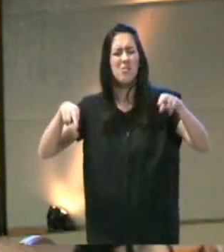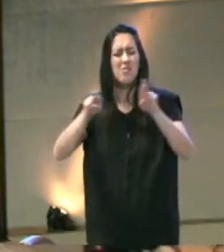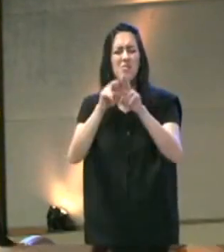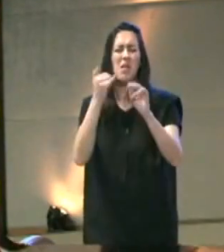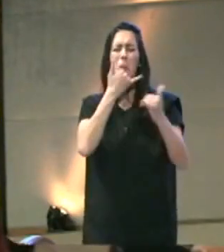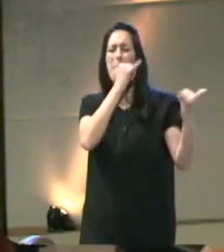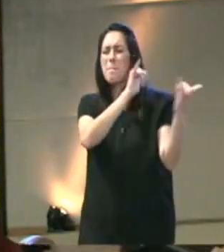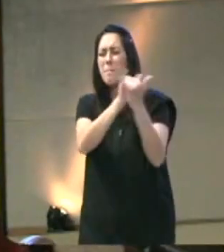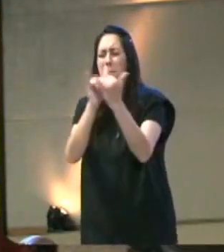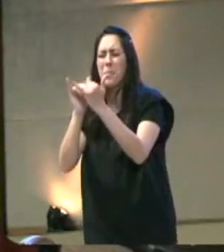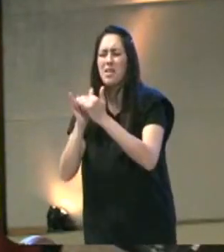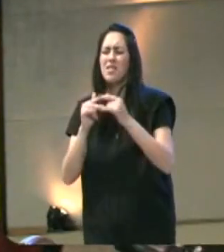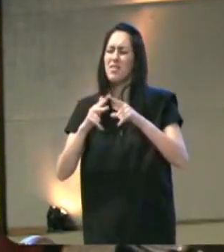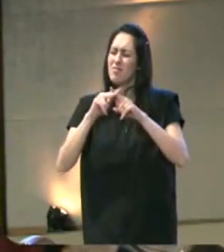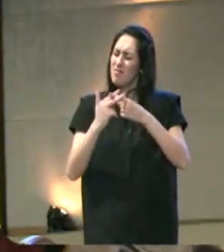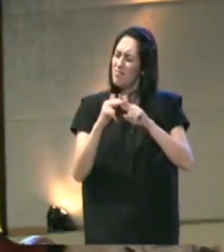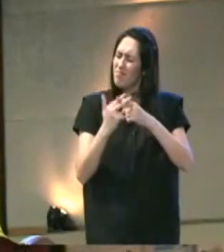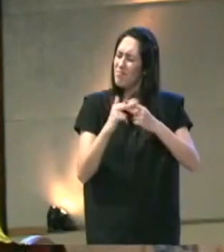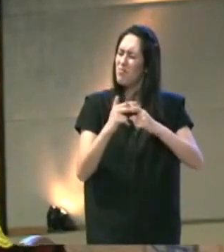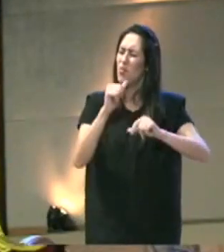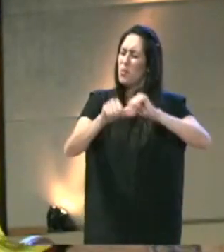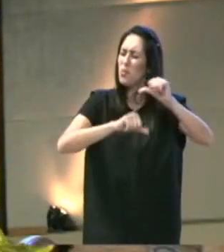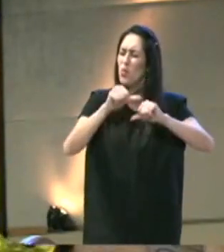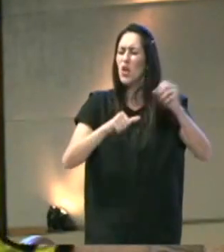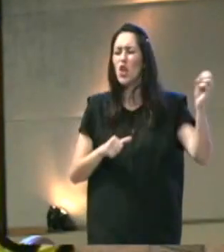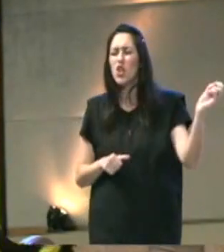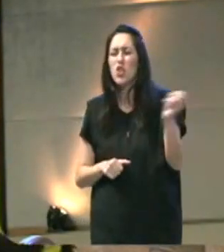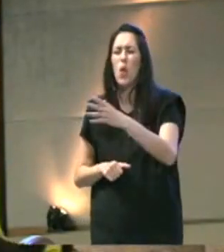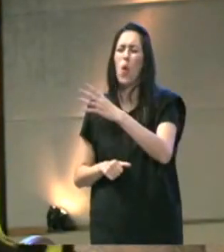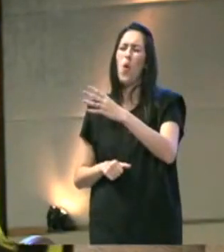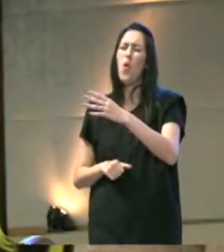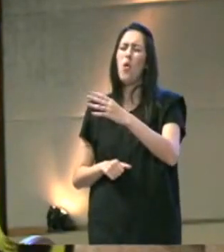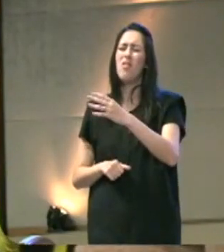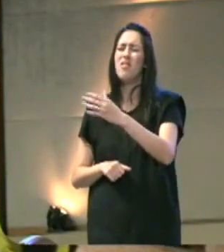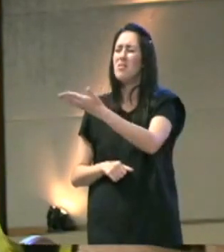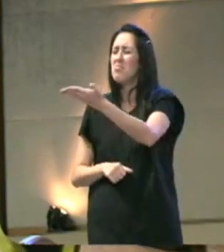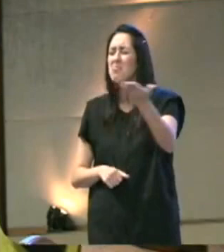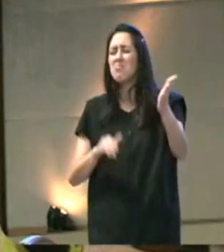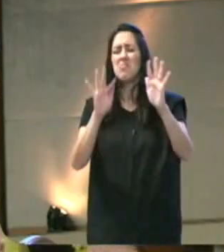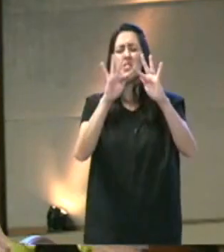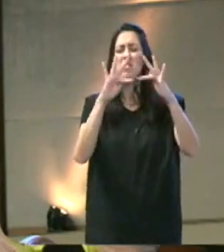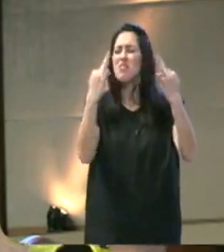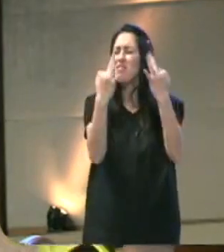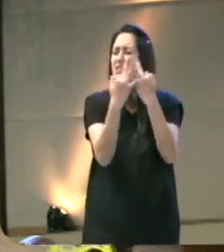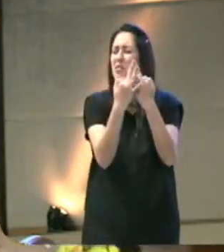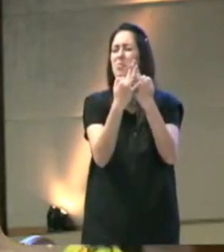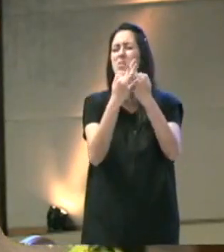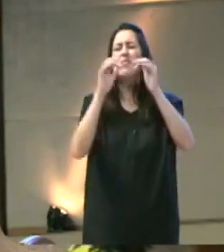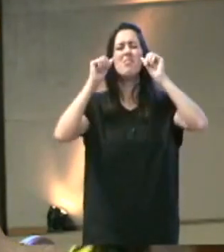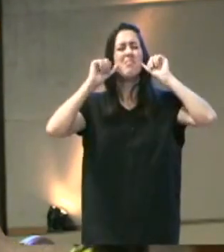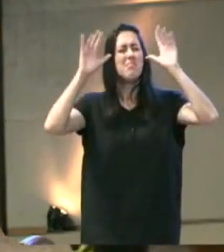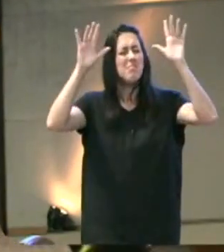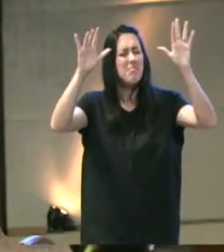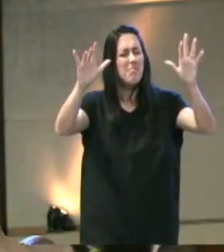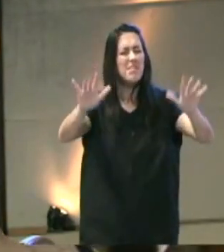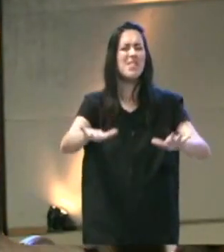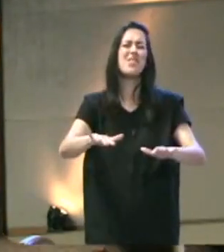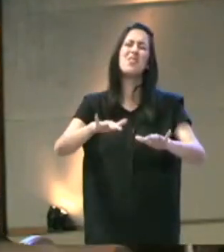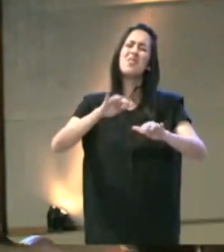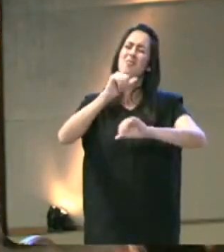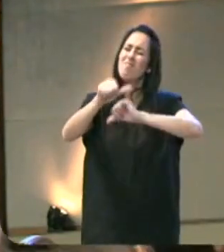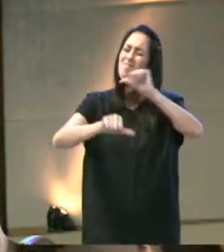perdão, conserto. Eu quero te pedir pelas famílias que estão aqui, que elas sejam benditas do